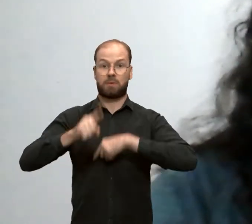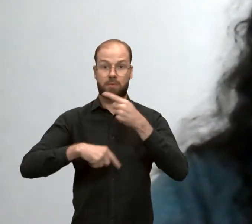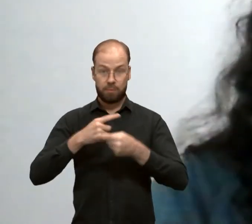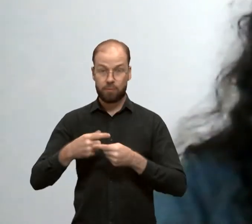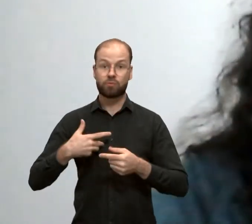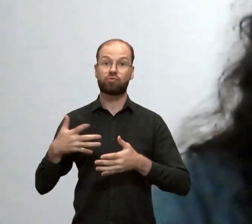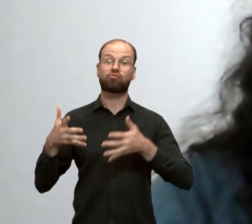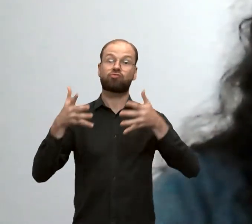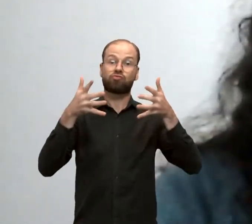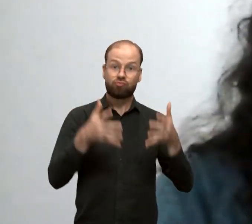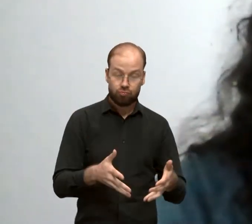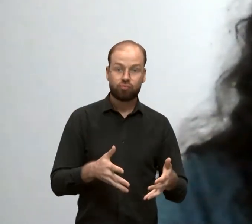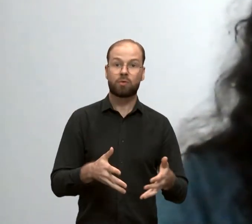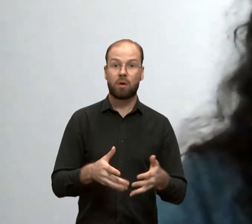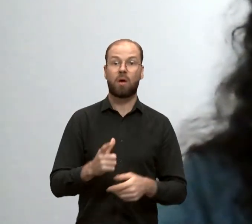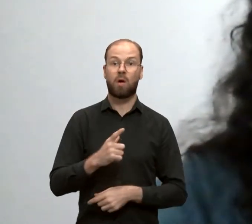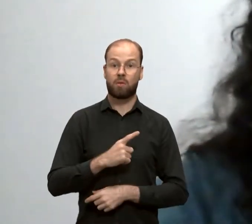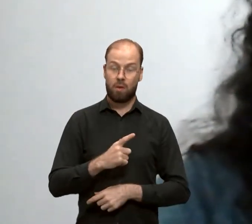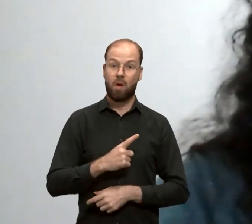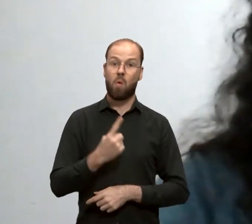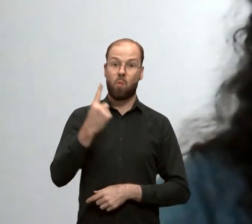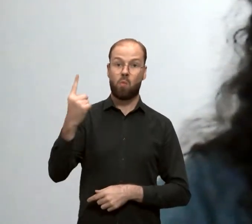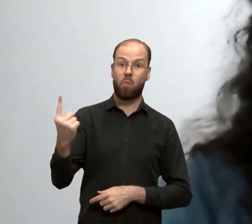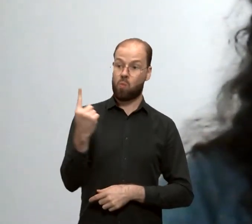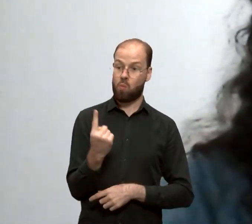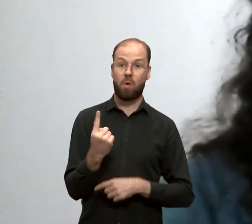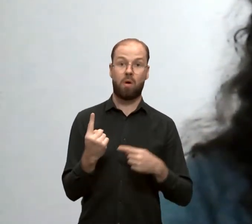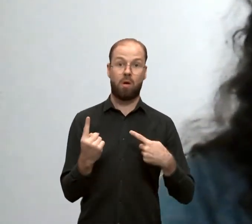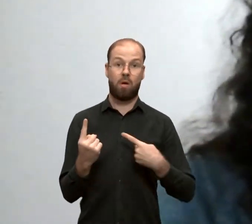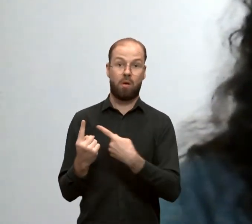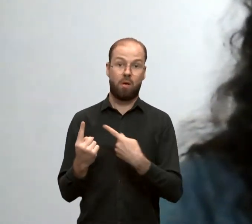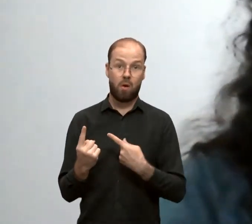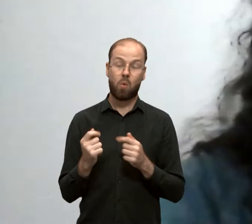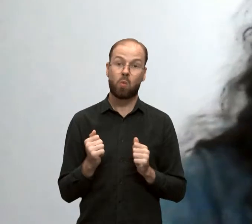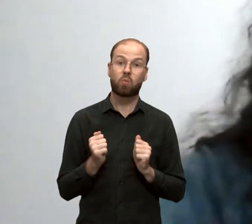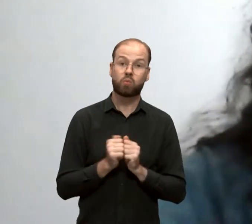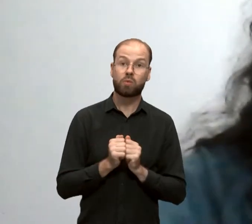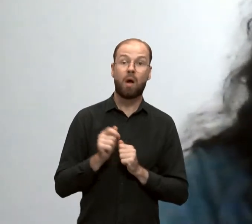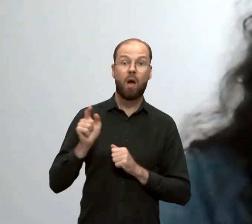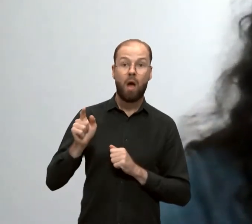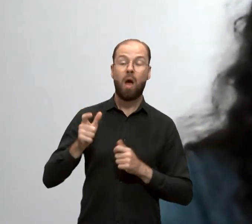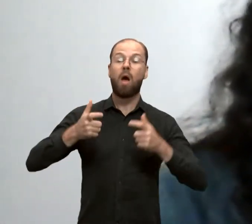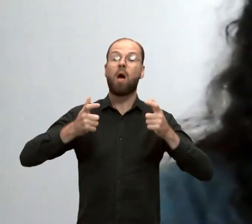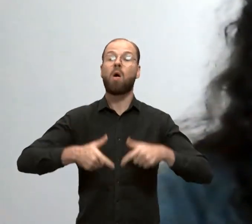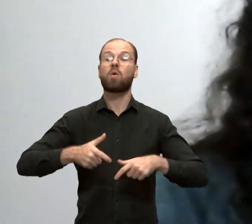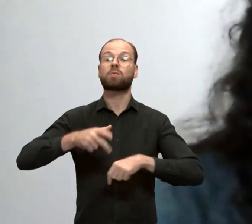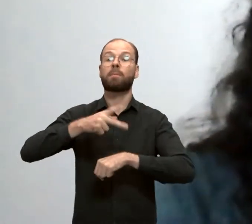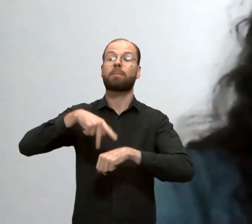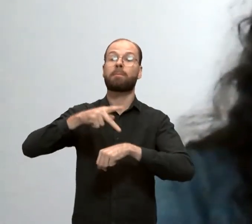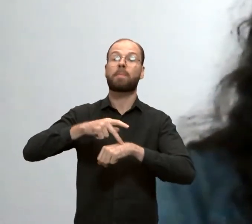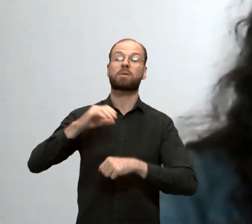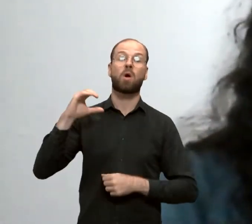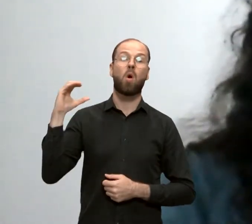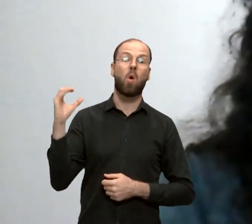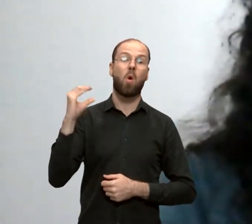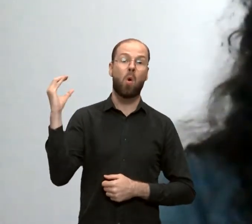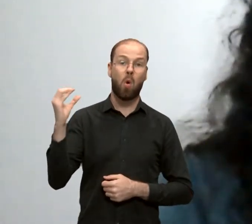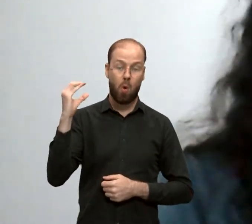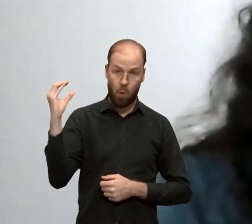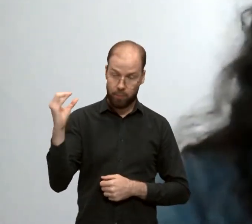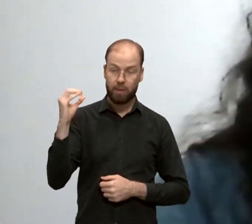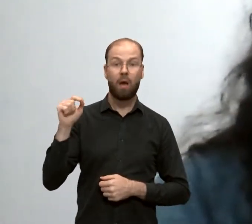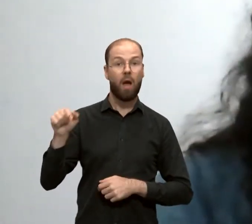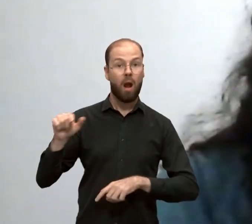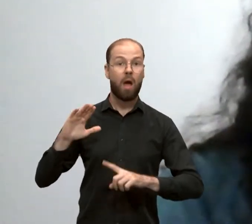um estudante, um colega meu até de sala, que é da Colômbia, mas que tinha conseguido chegar antes, para